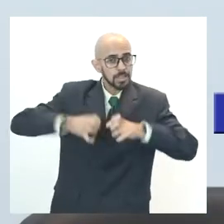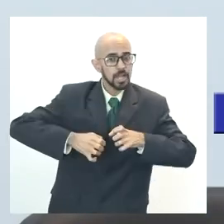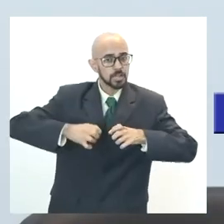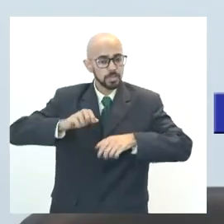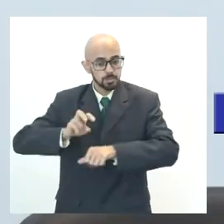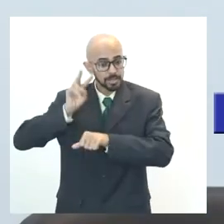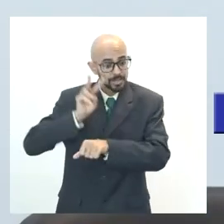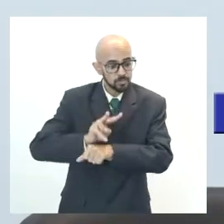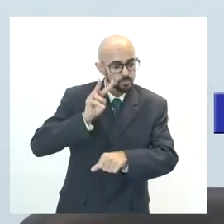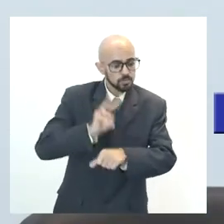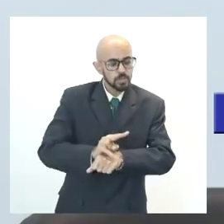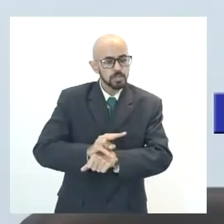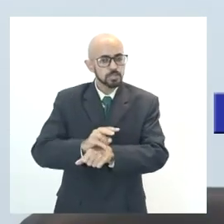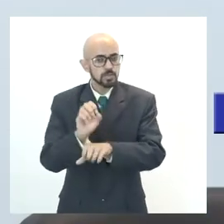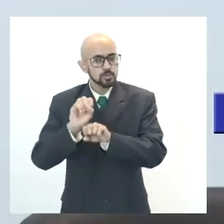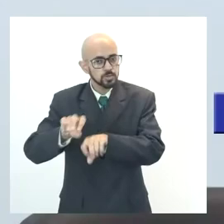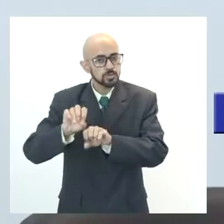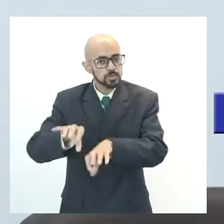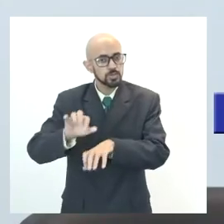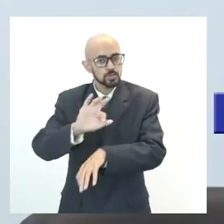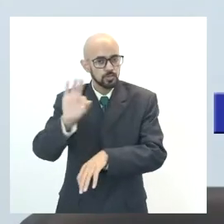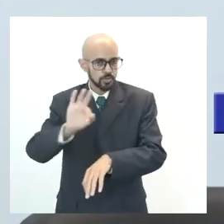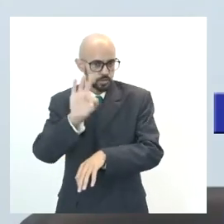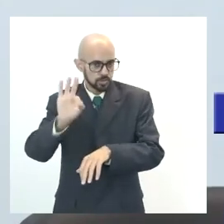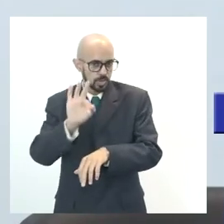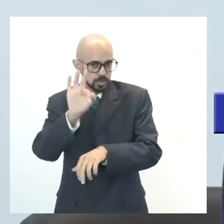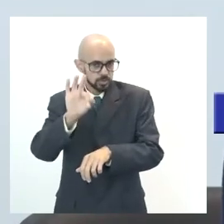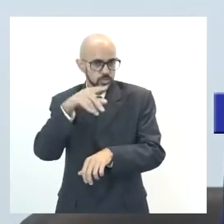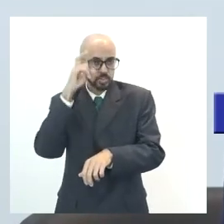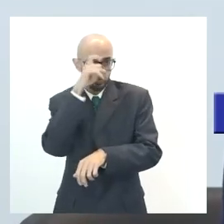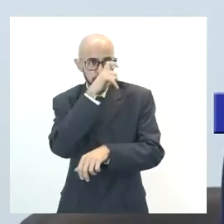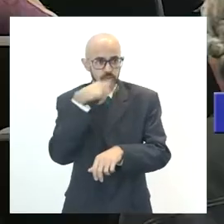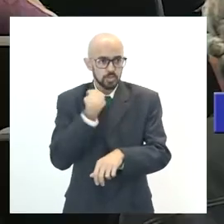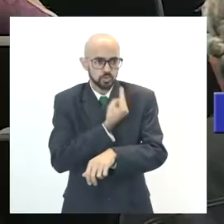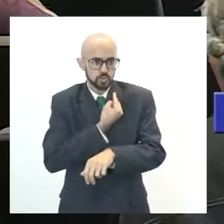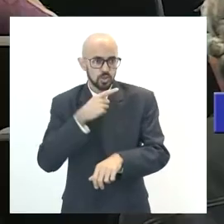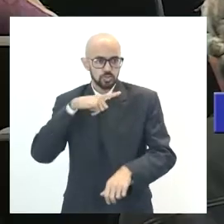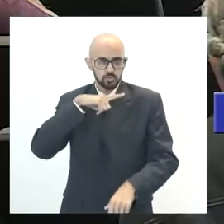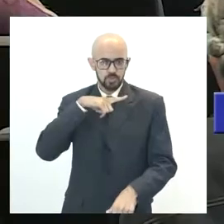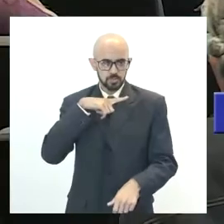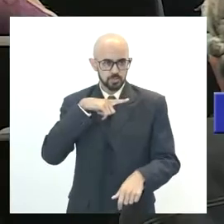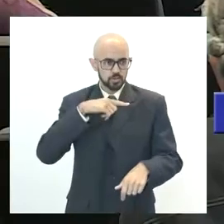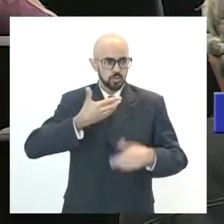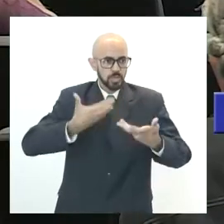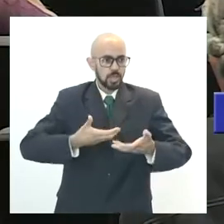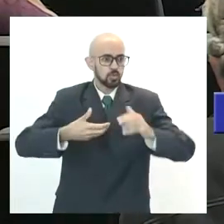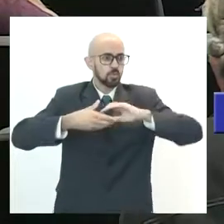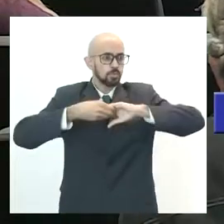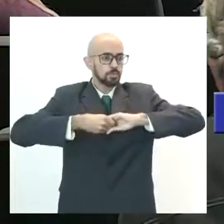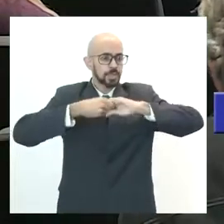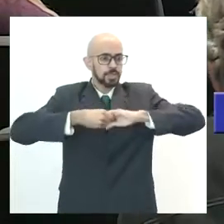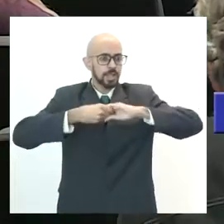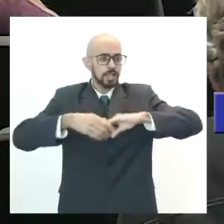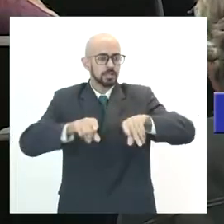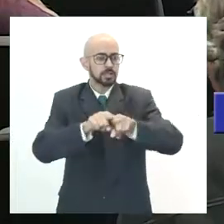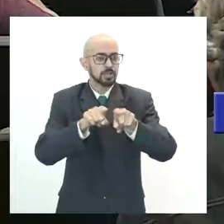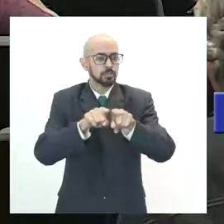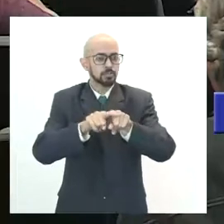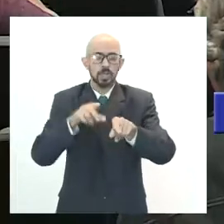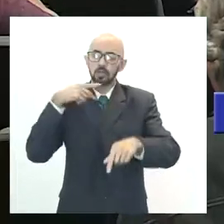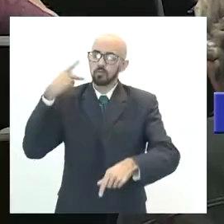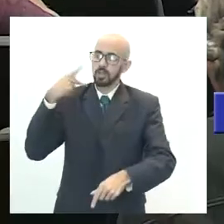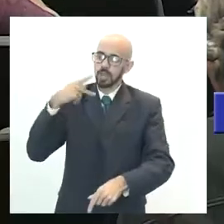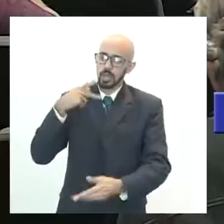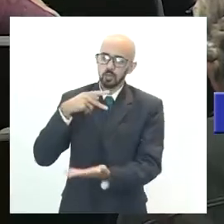e entre nós mesmos o que nós tivemos bem eu quero cumprimentar também operador Paulo Eduardo